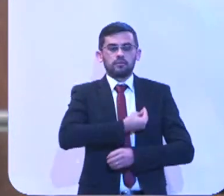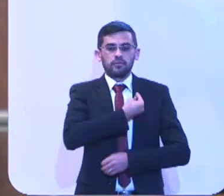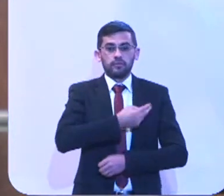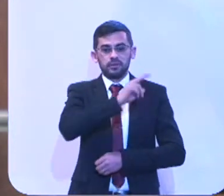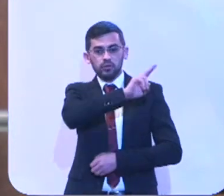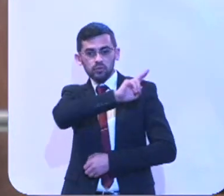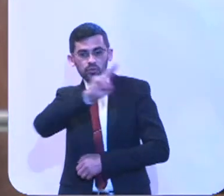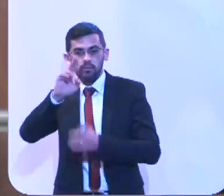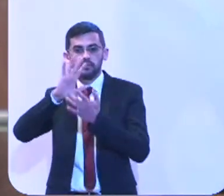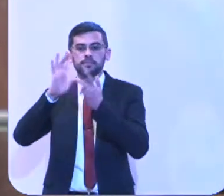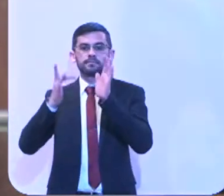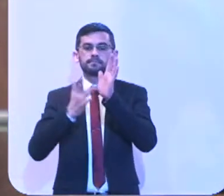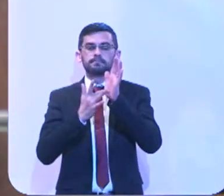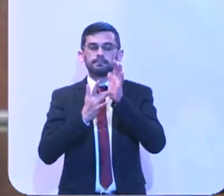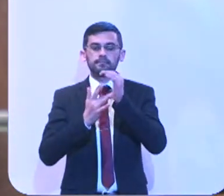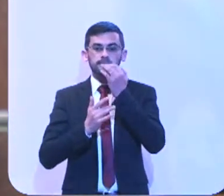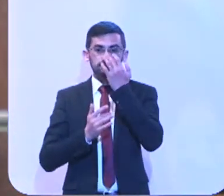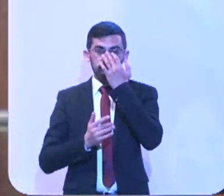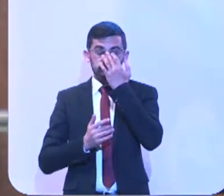de Jesus.